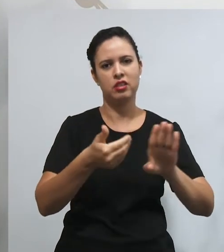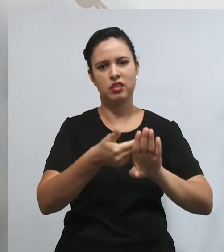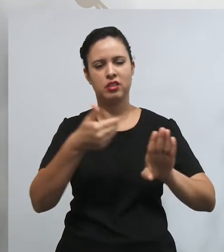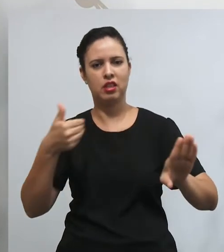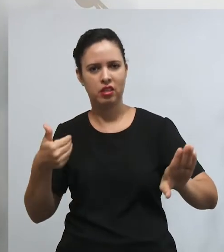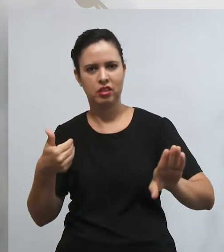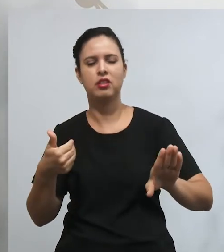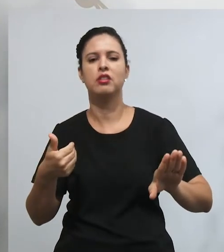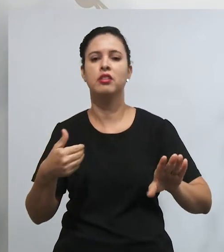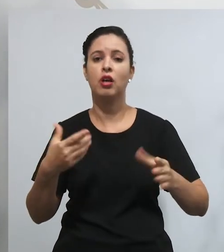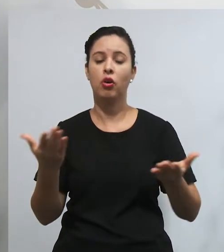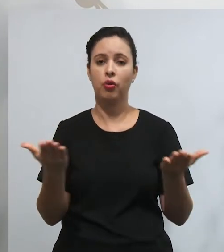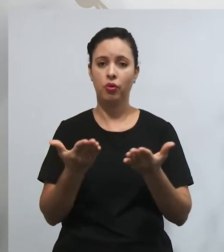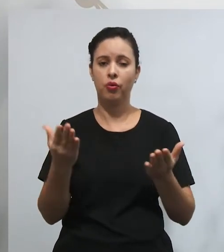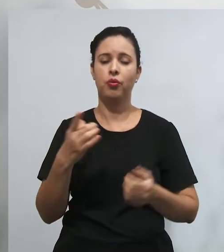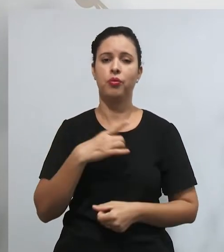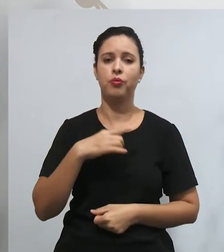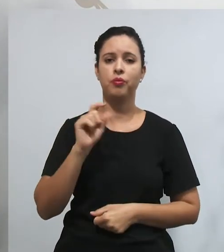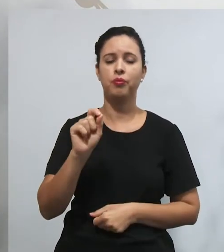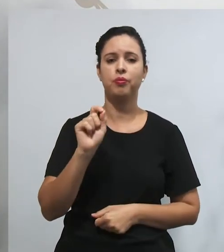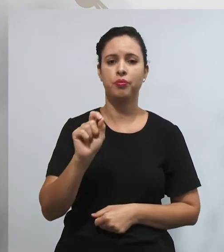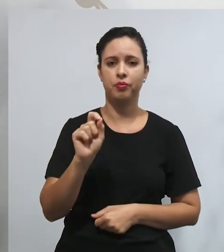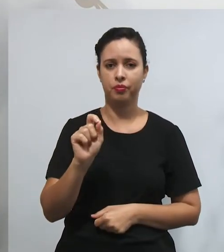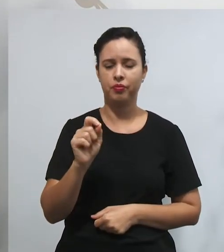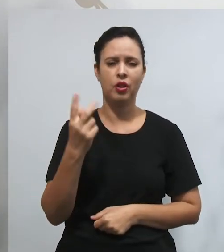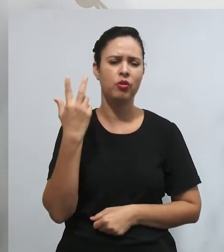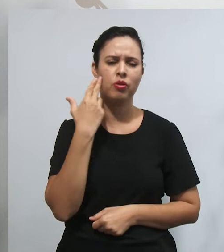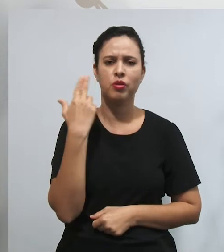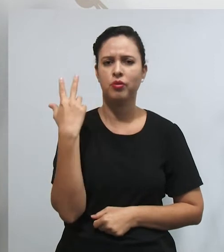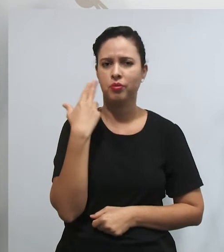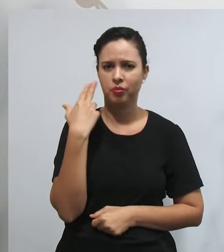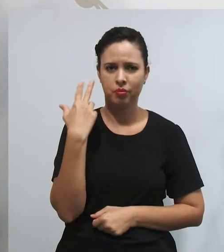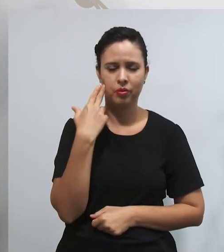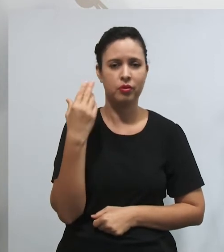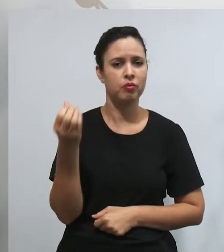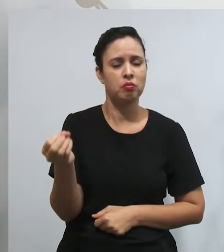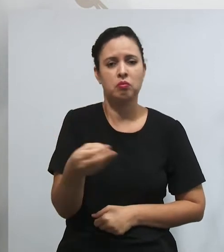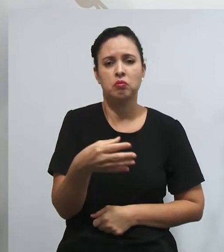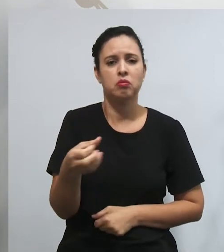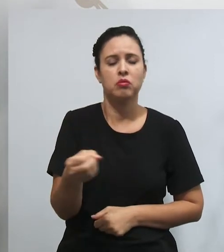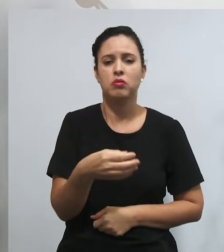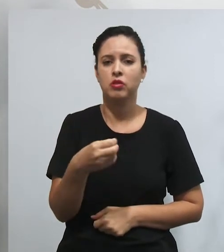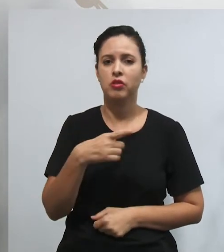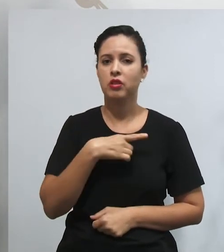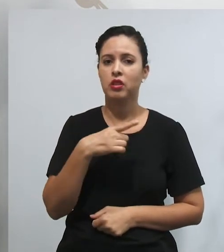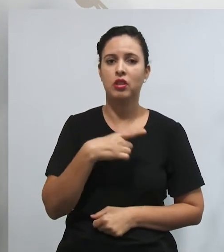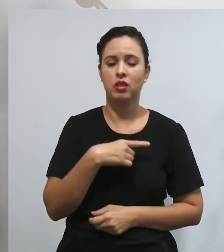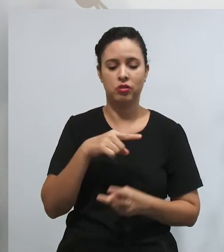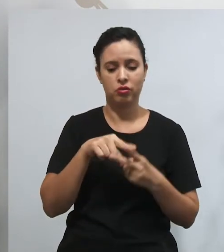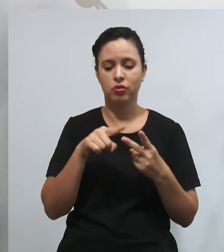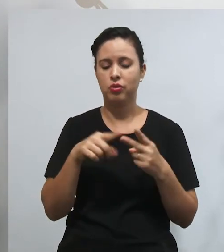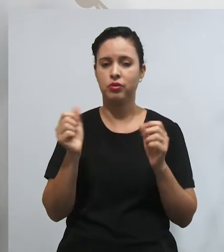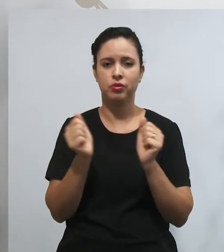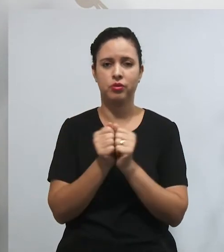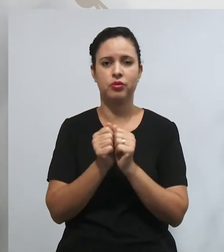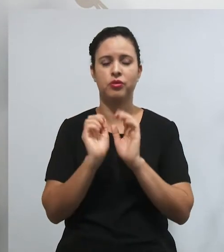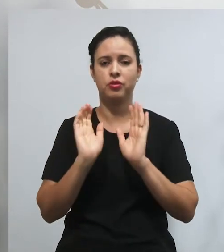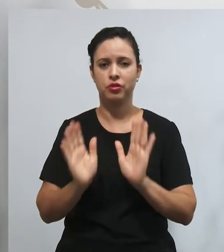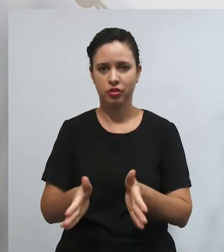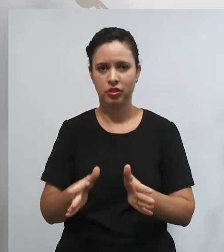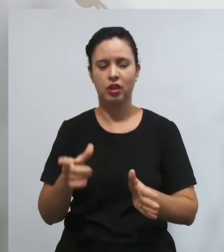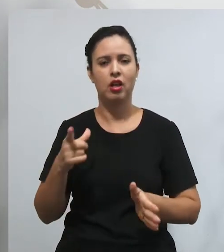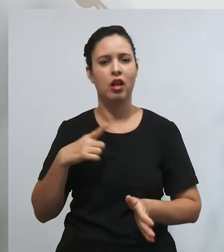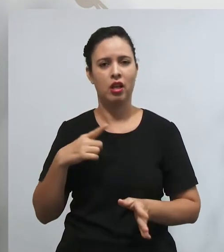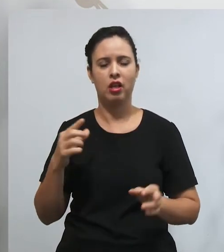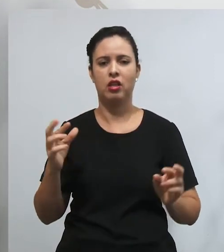saída. E atualmente, né, os dispositivos de entrada e saída, cada vez mais comum os dispositivos terem as duas funções, né? Com essa